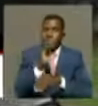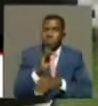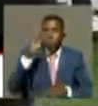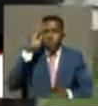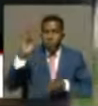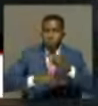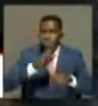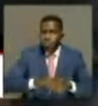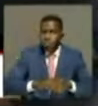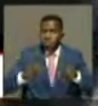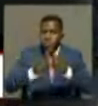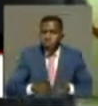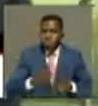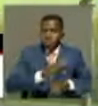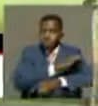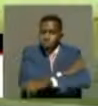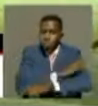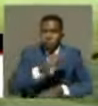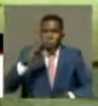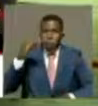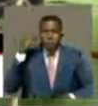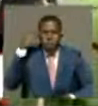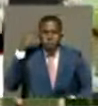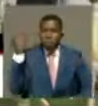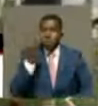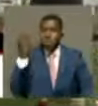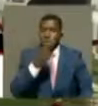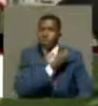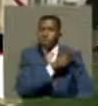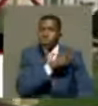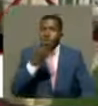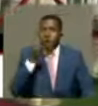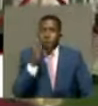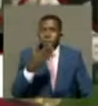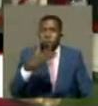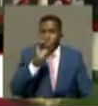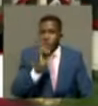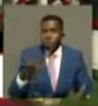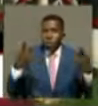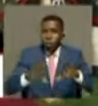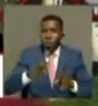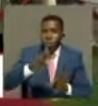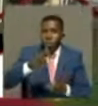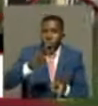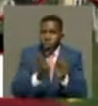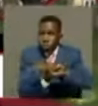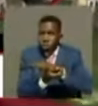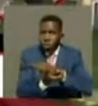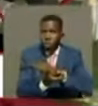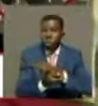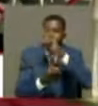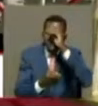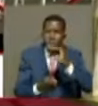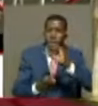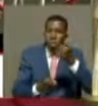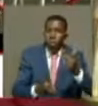e delegado provincial do interior desde 2018, quando substituiu o também comissário António Simão Leitão